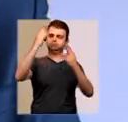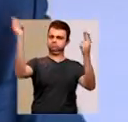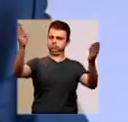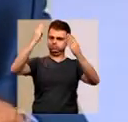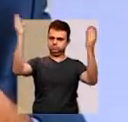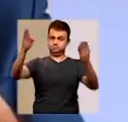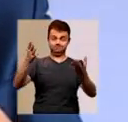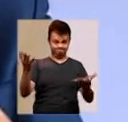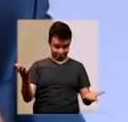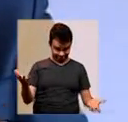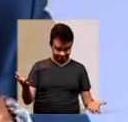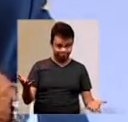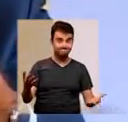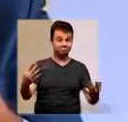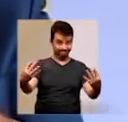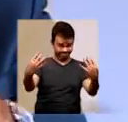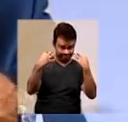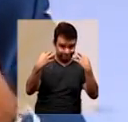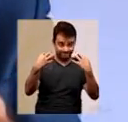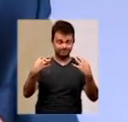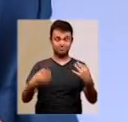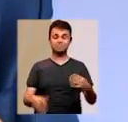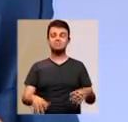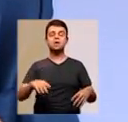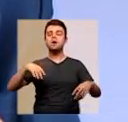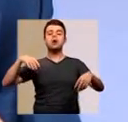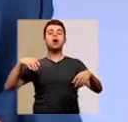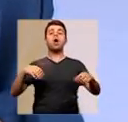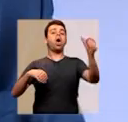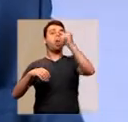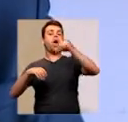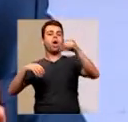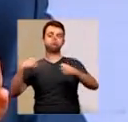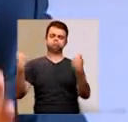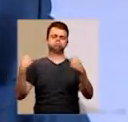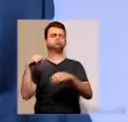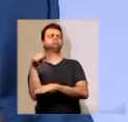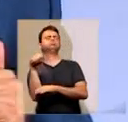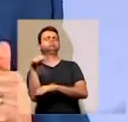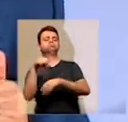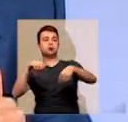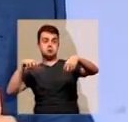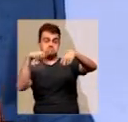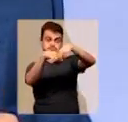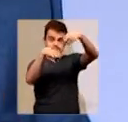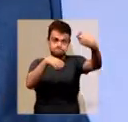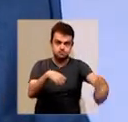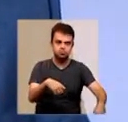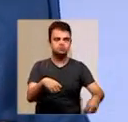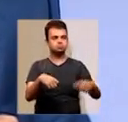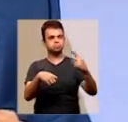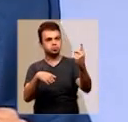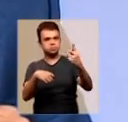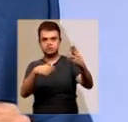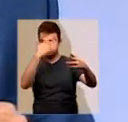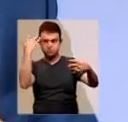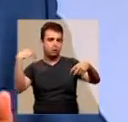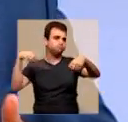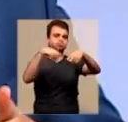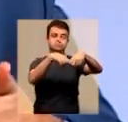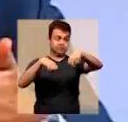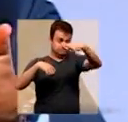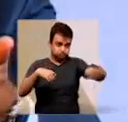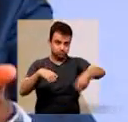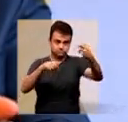de álcool e matar alguém, matar 2 pessoas, 3 pessoas, a pena é muito alta. Porque